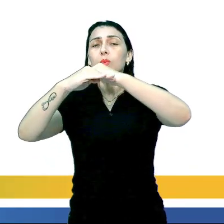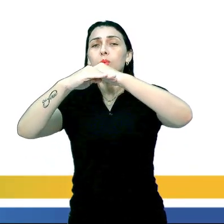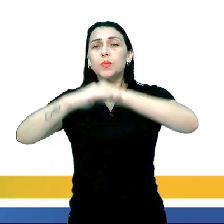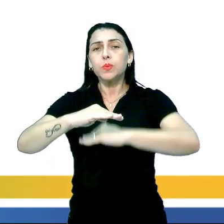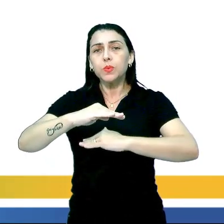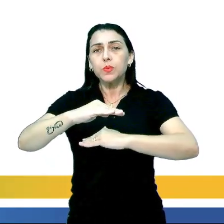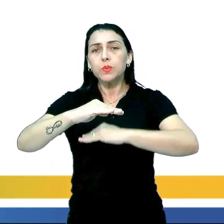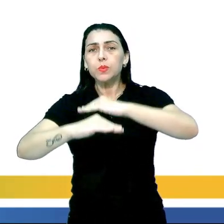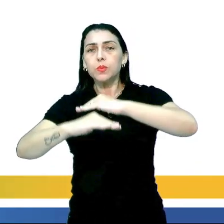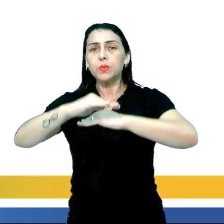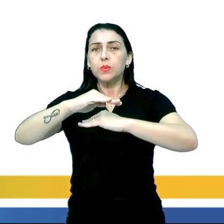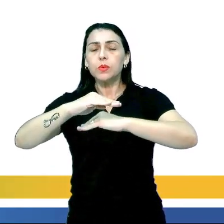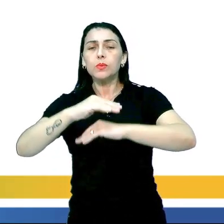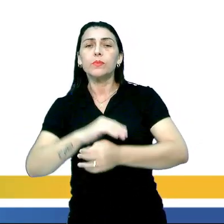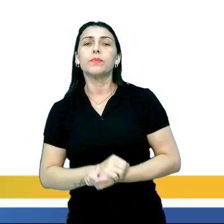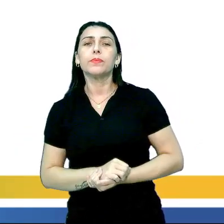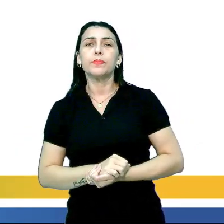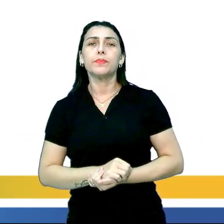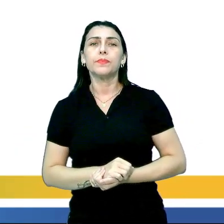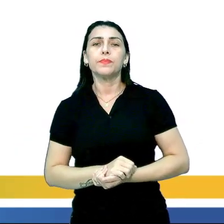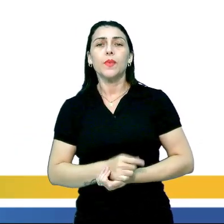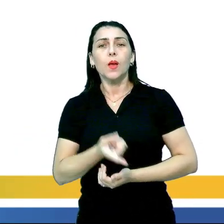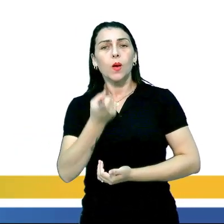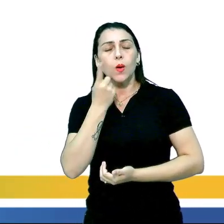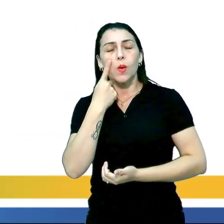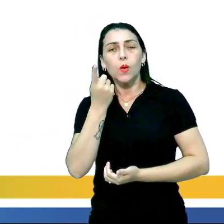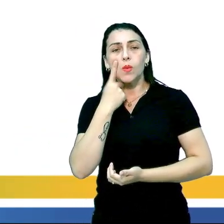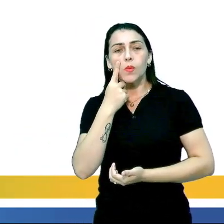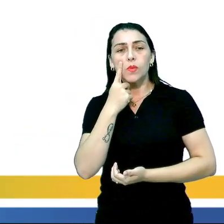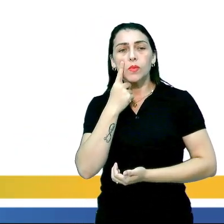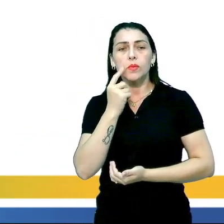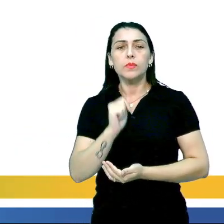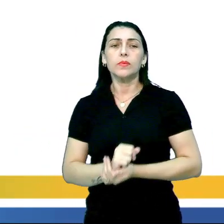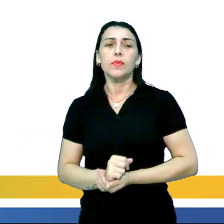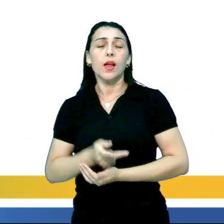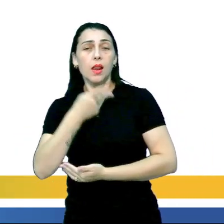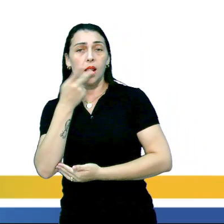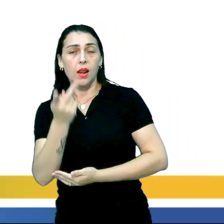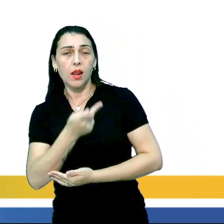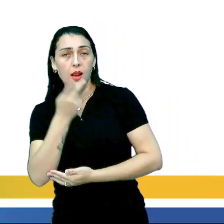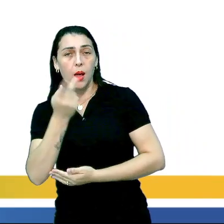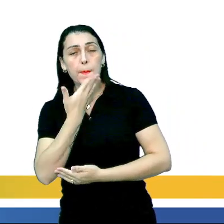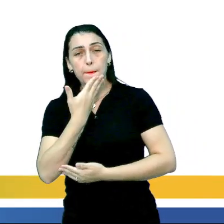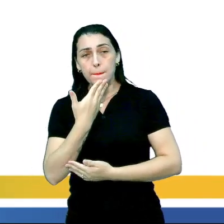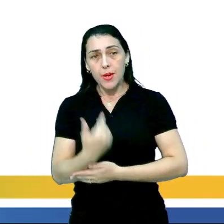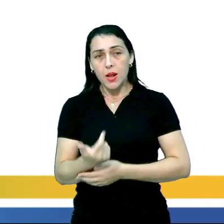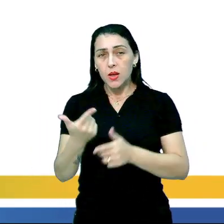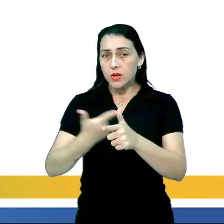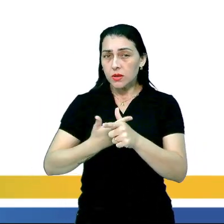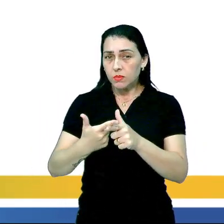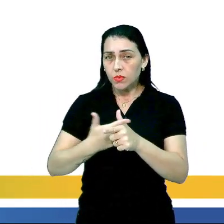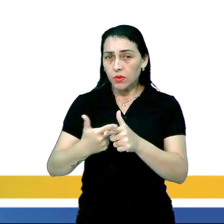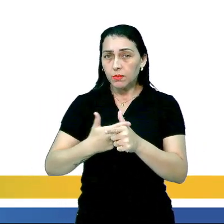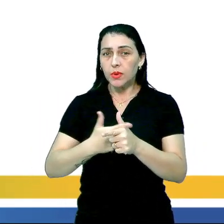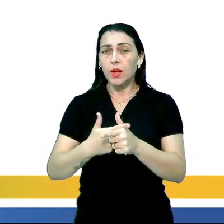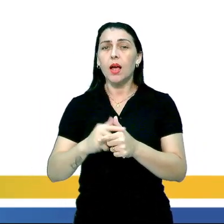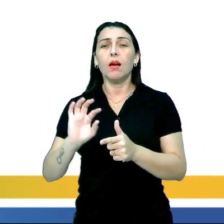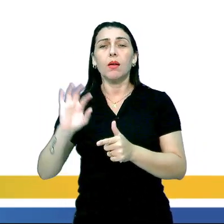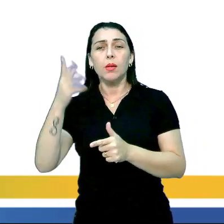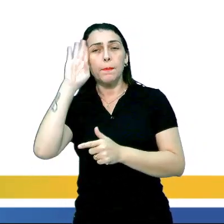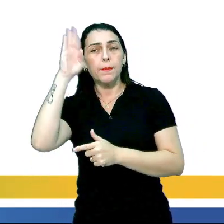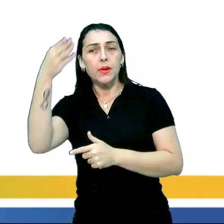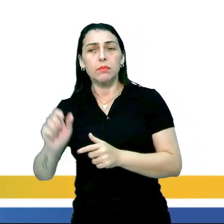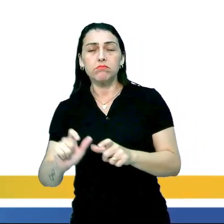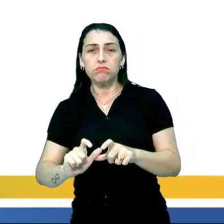desses desequilíbrios. Aqui nós vamos falar um pouco melhor. Esses problemas ambientais, eles